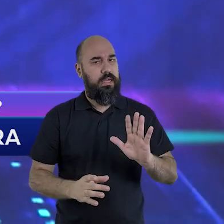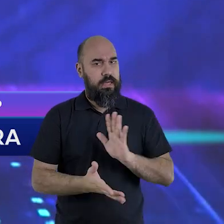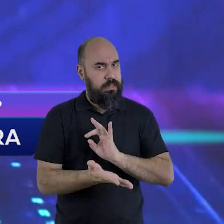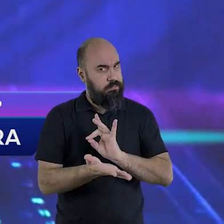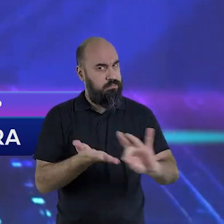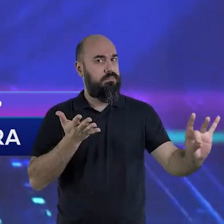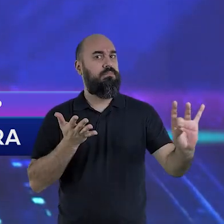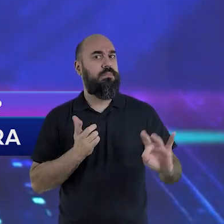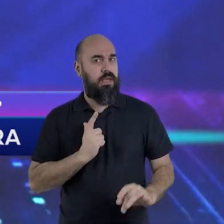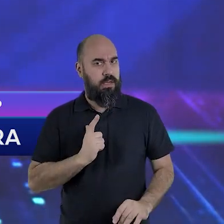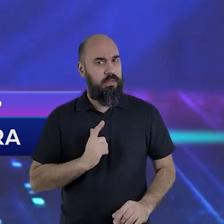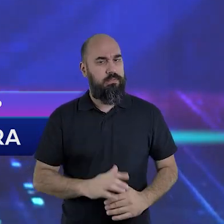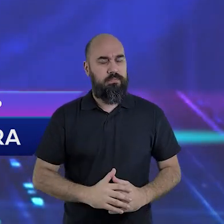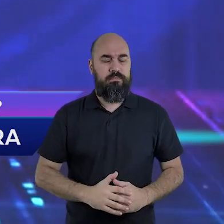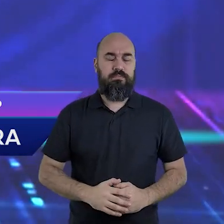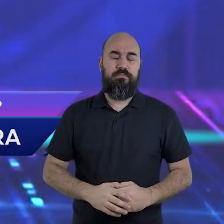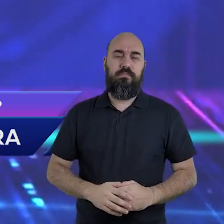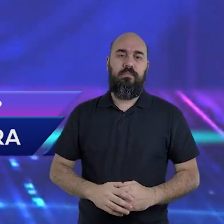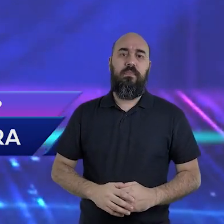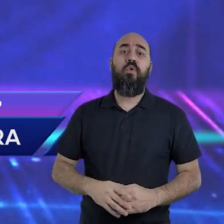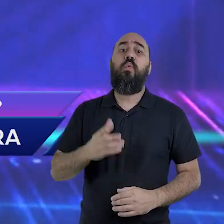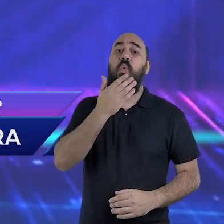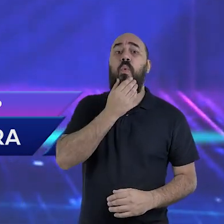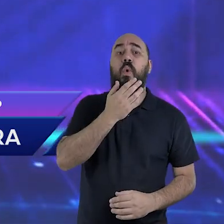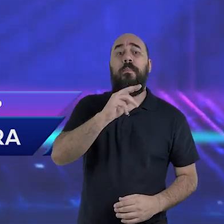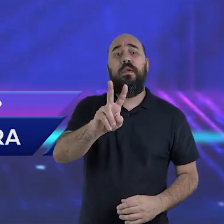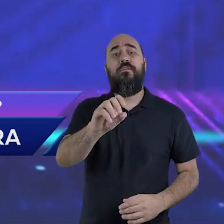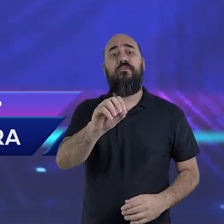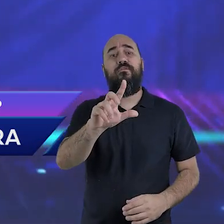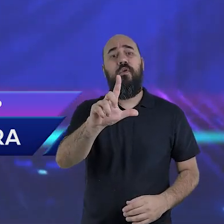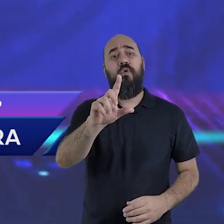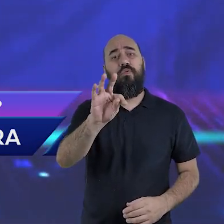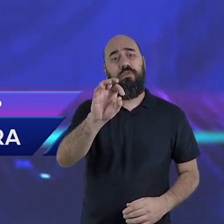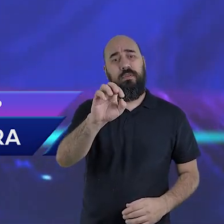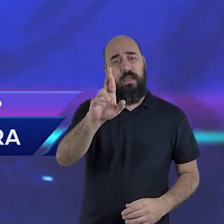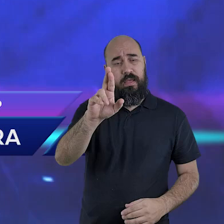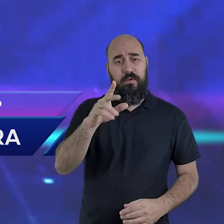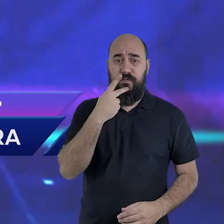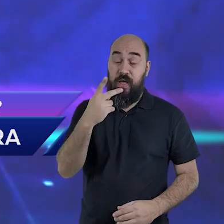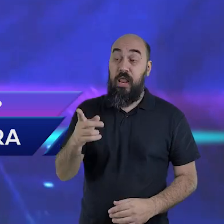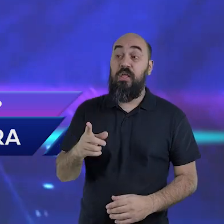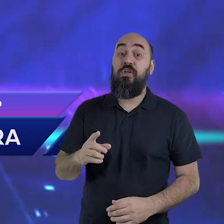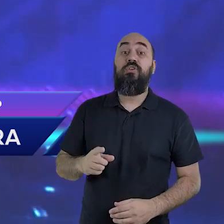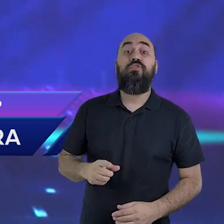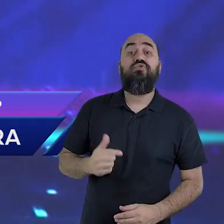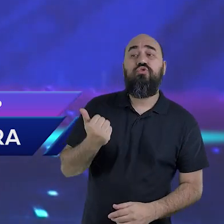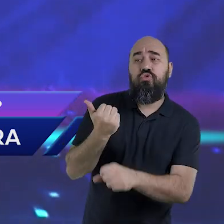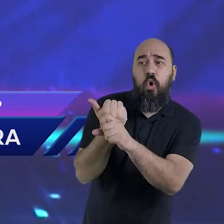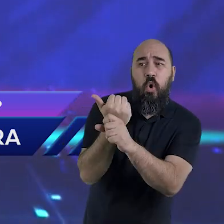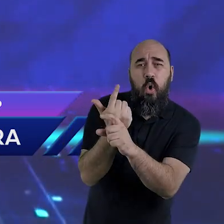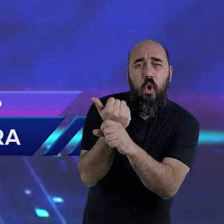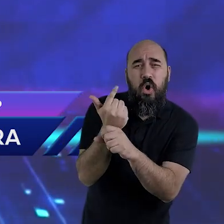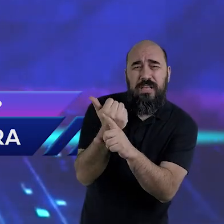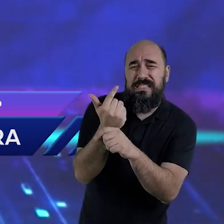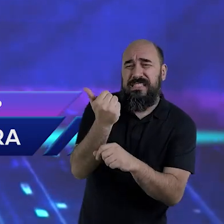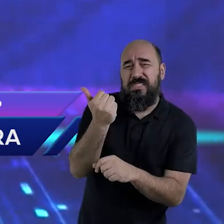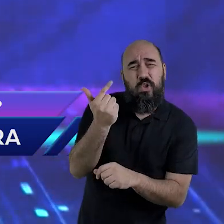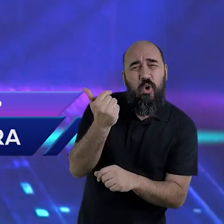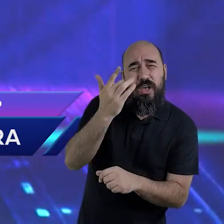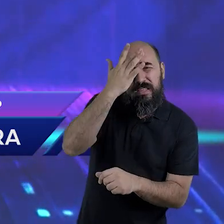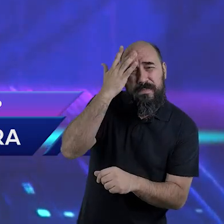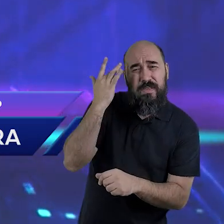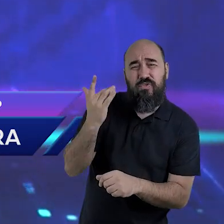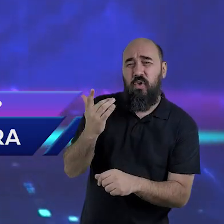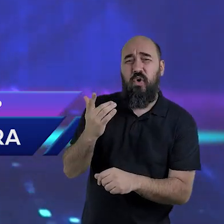Voltaire disse assim: estou cansado de ouvir que 12 homens fundaram a religião cristã. Provarei que